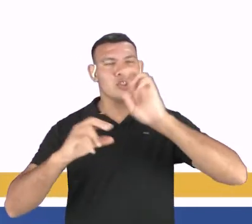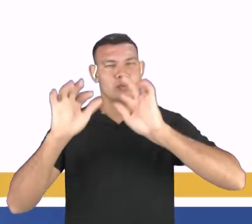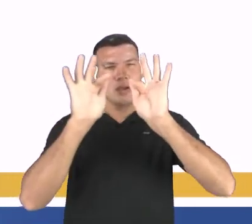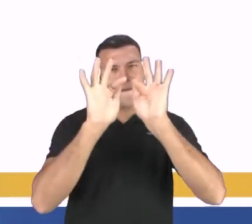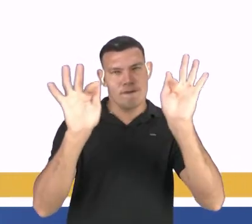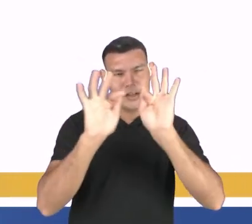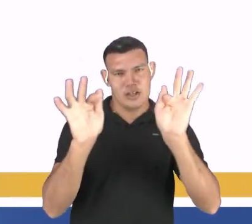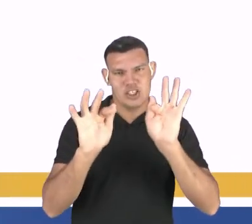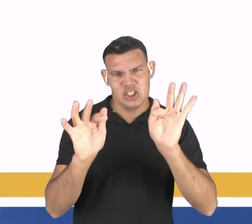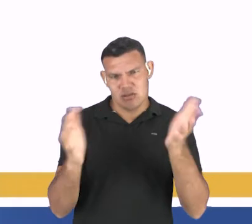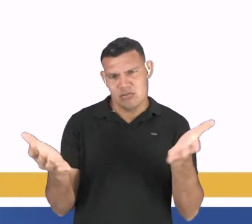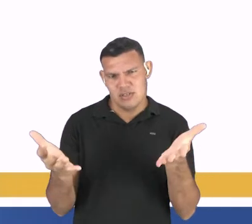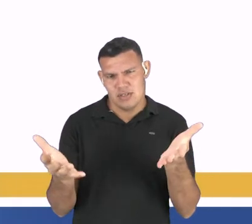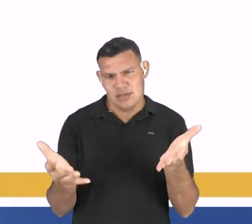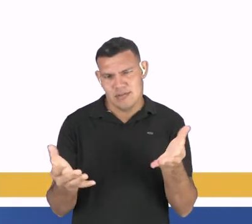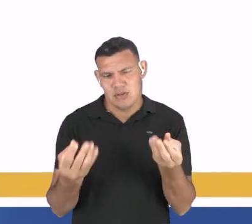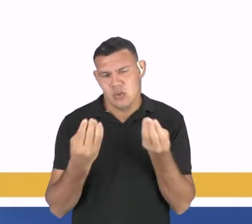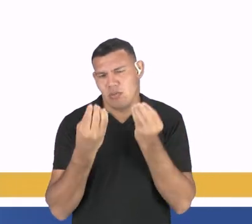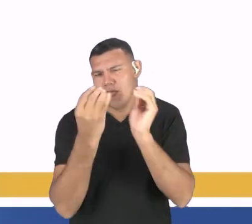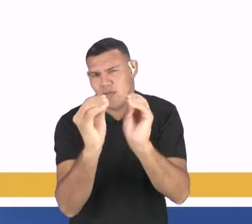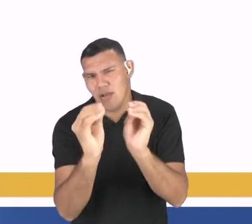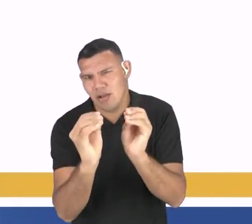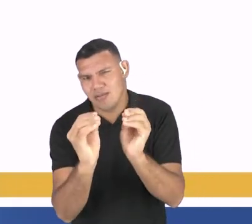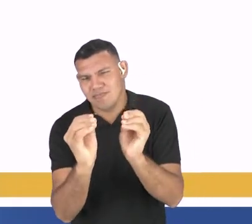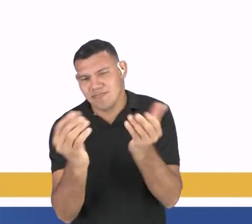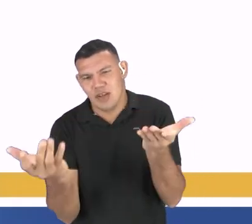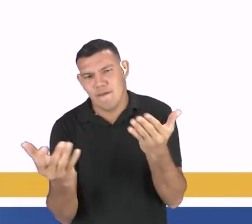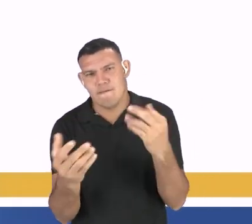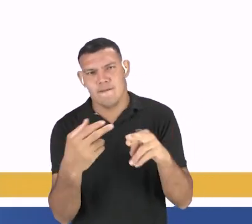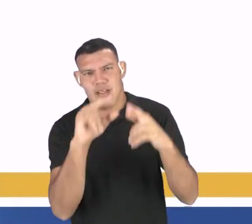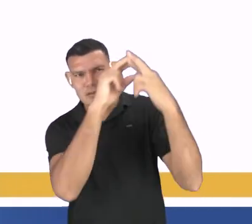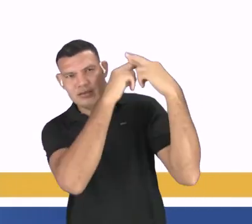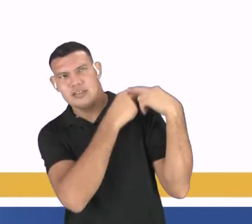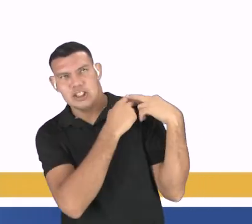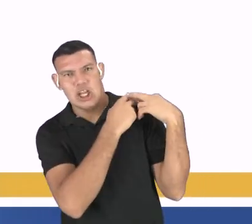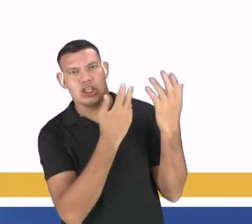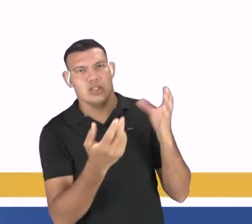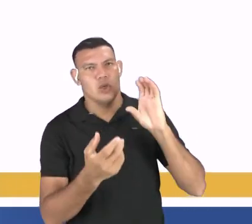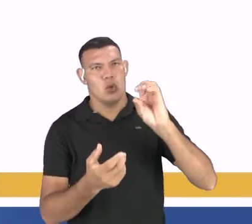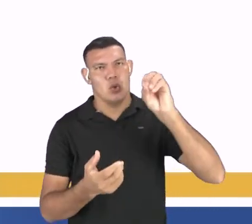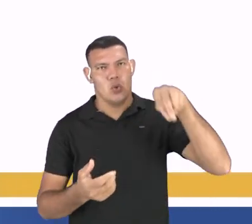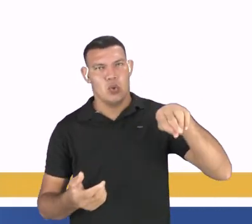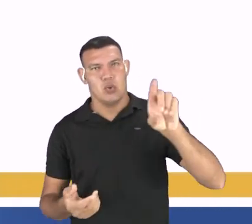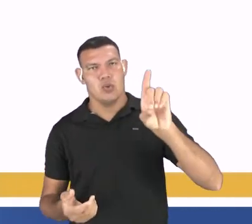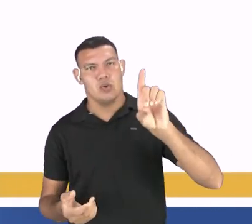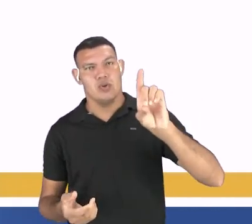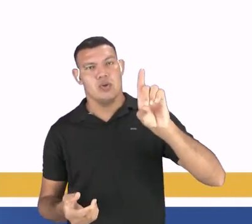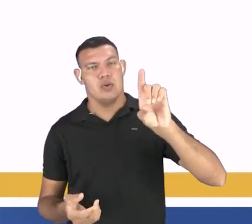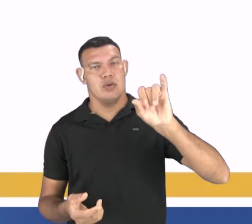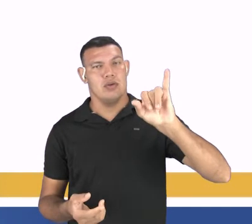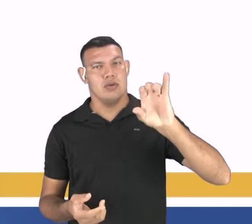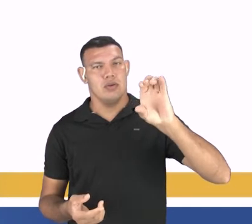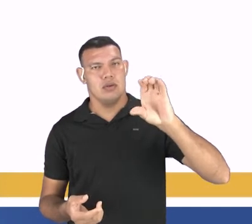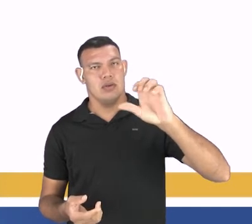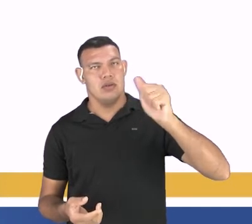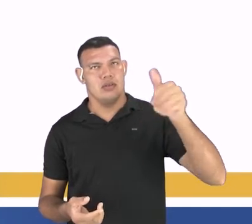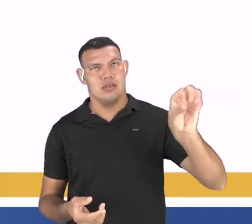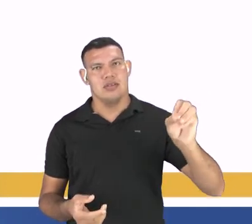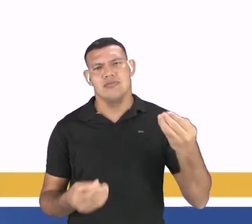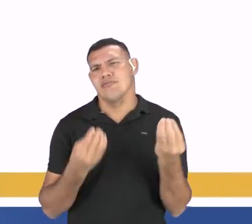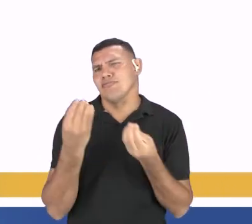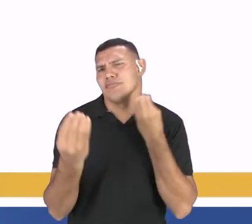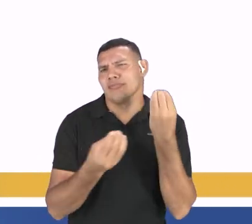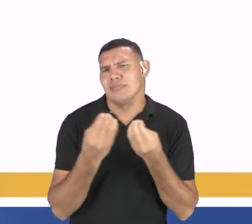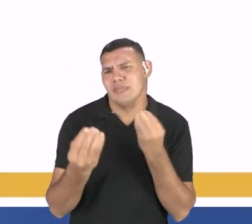e o si não couber como uma condição, vocês vão ver que vai ser uma outra forma. Professor, como é que vai ser esse